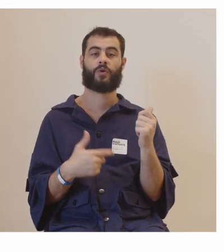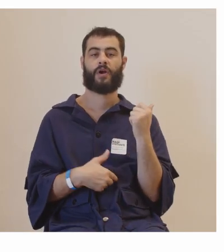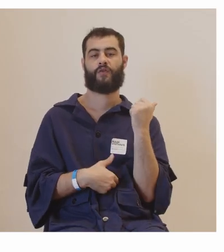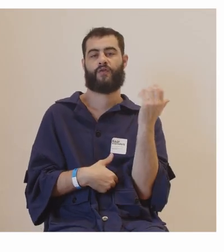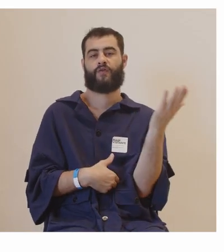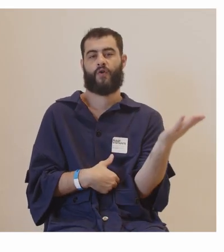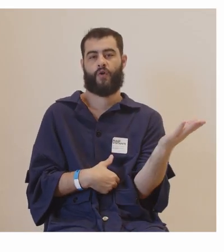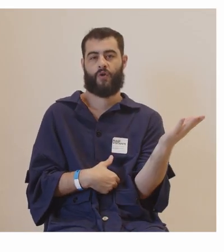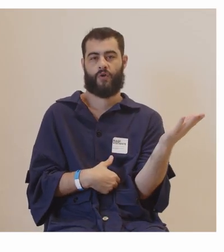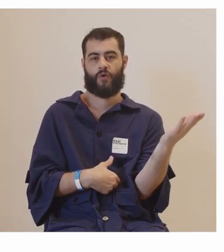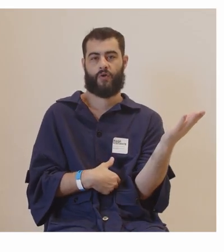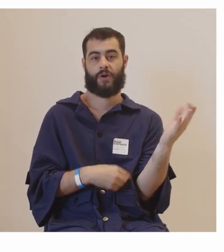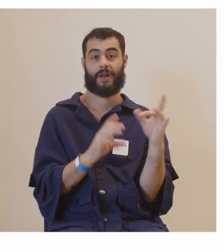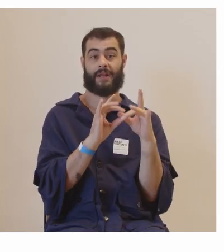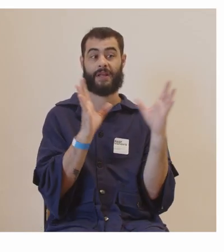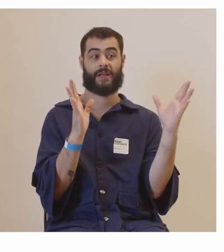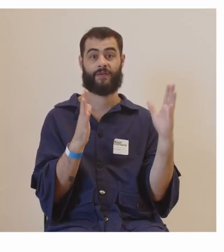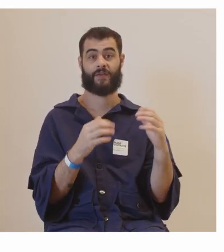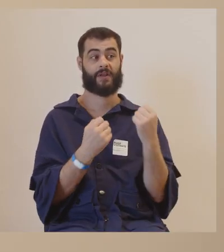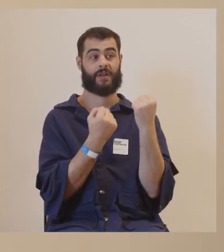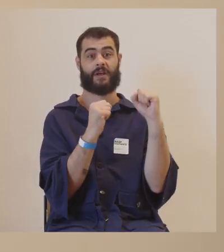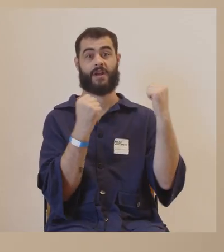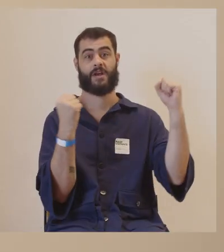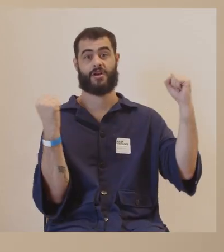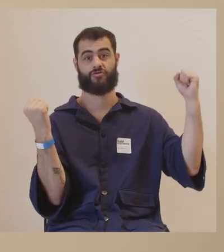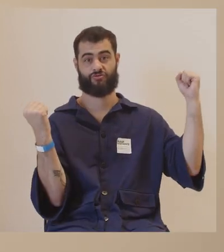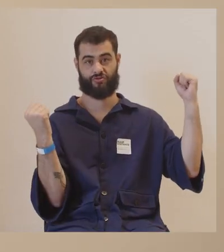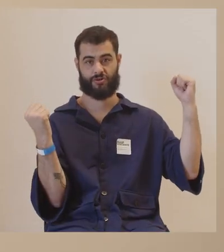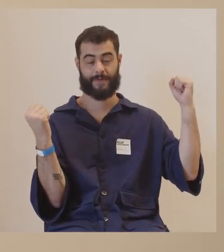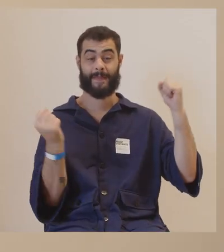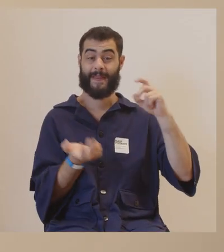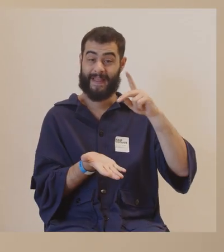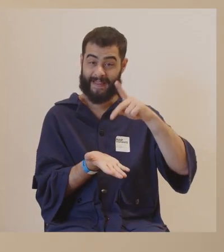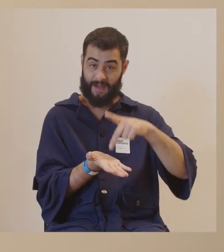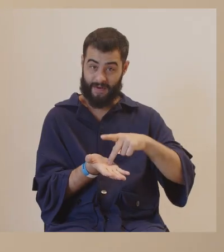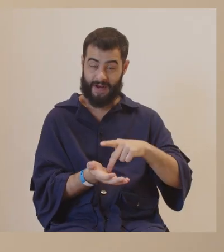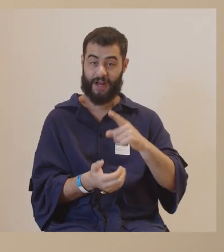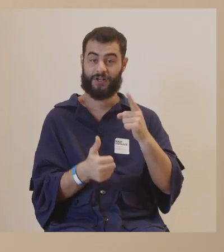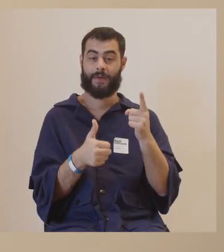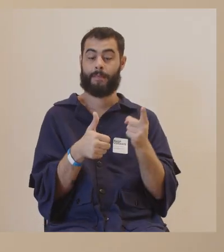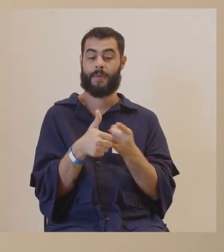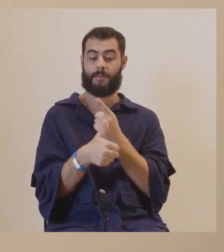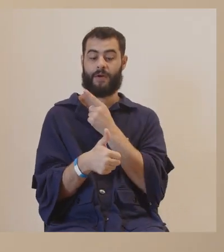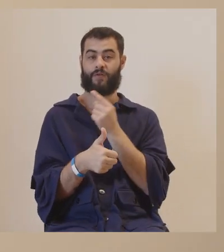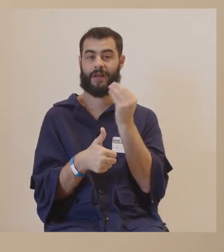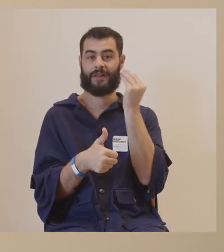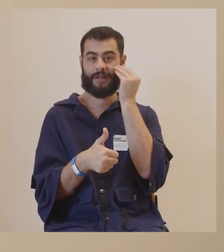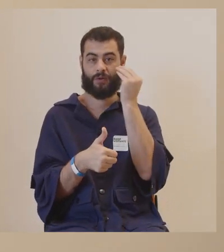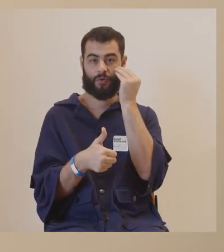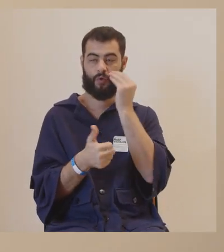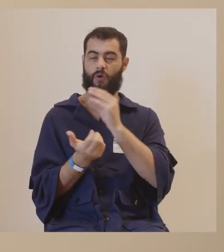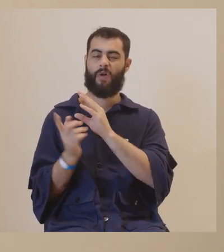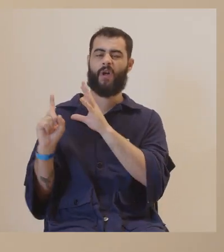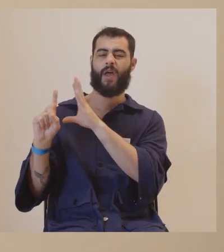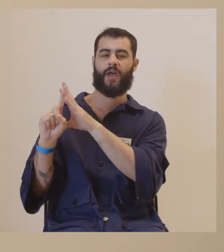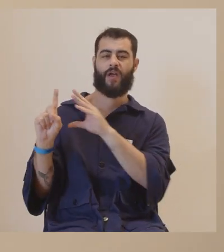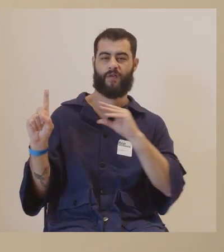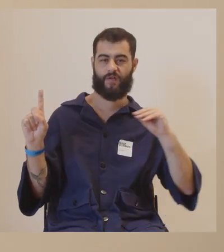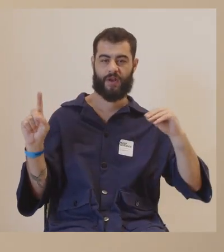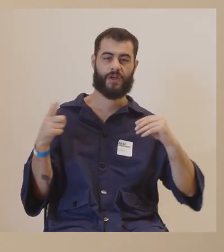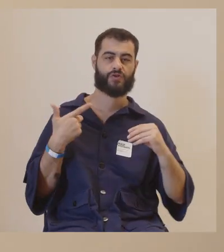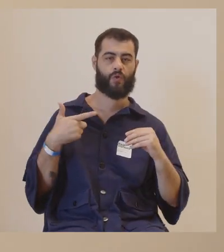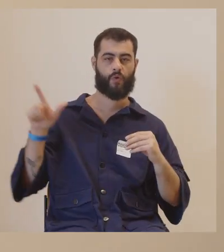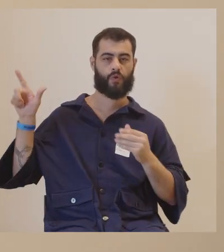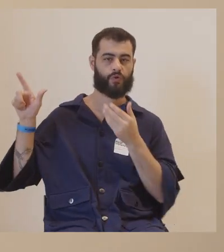grandes dimensões. E a primeira tentativa, ele obviamente está inspirado na versão que o Edouard Manet fez, né, entre 1862